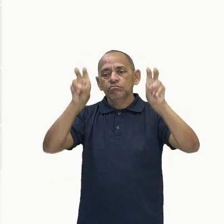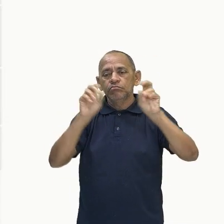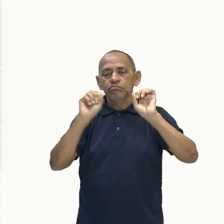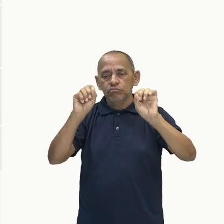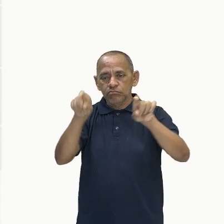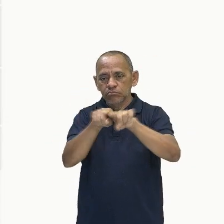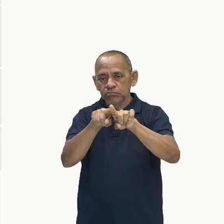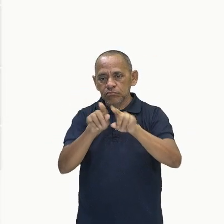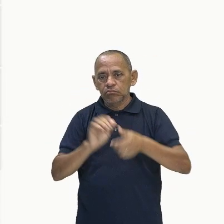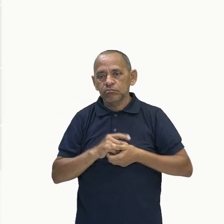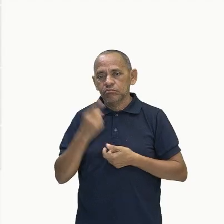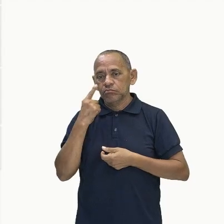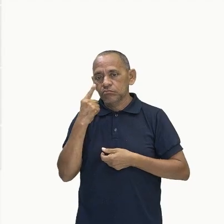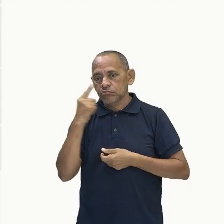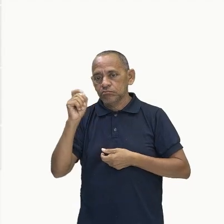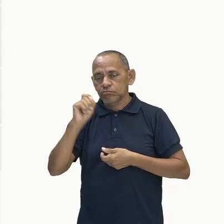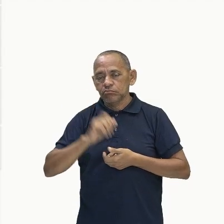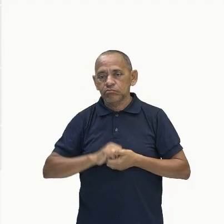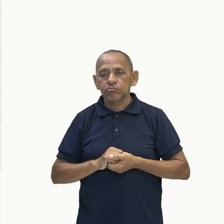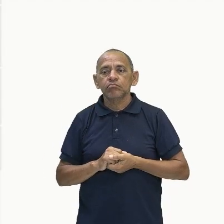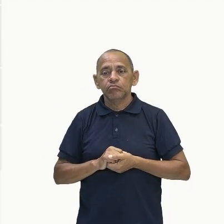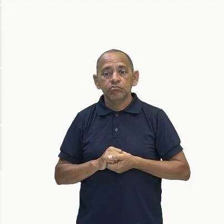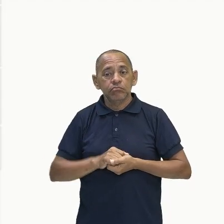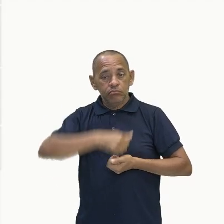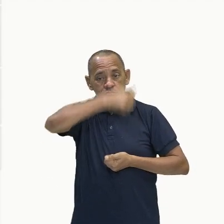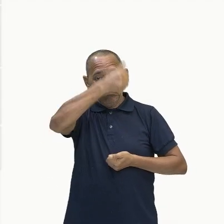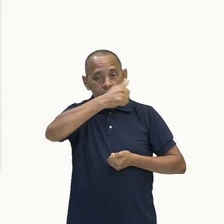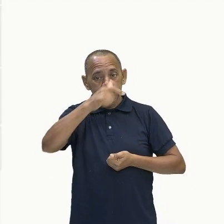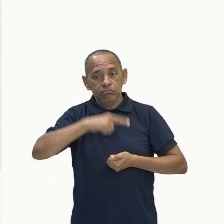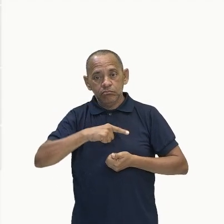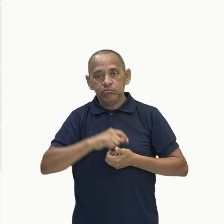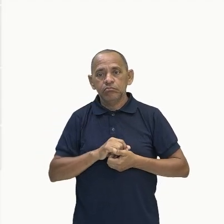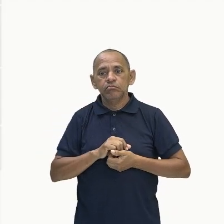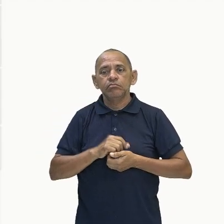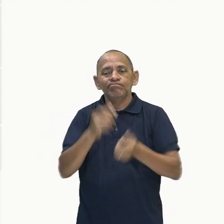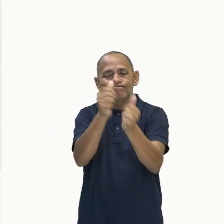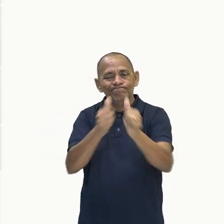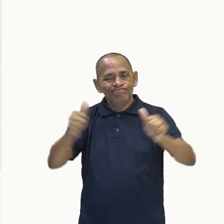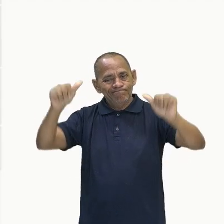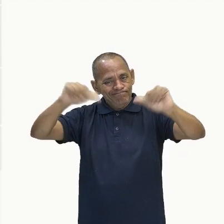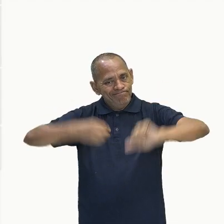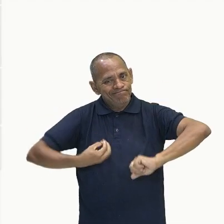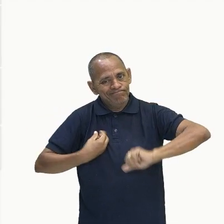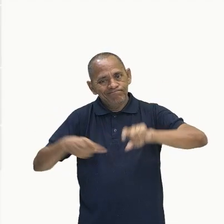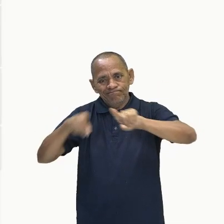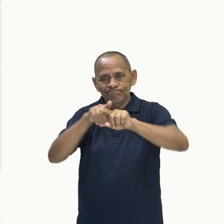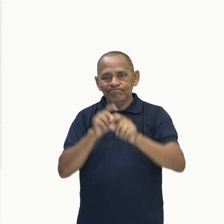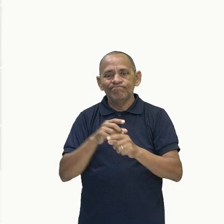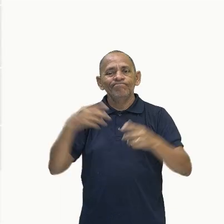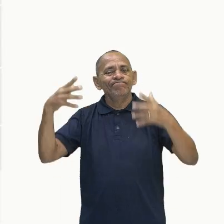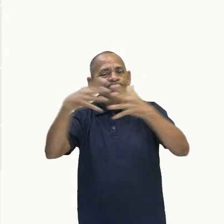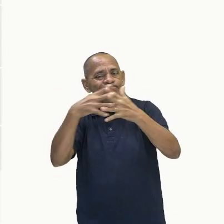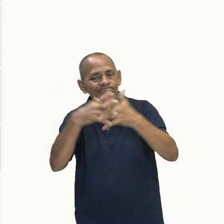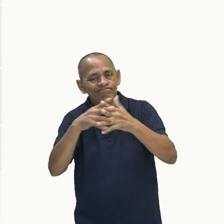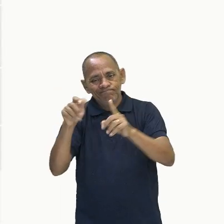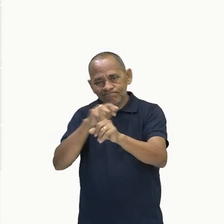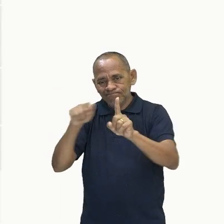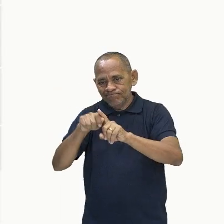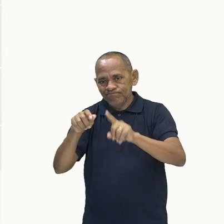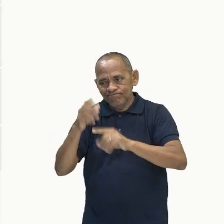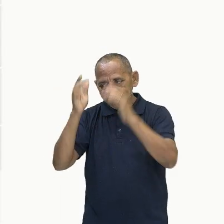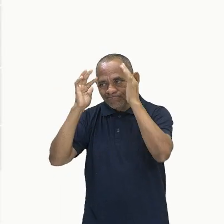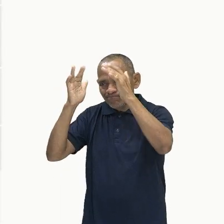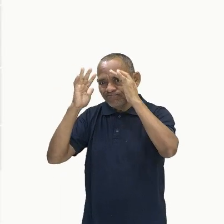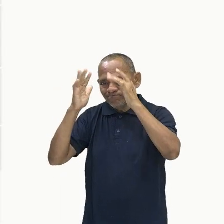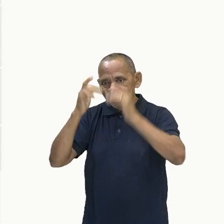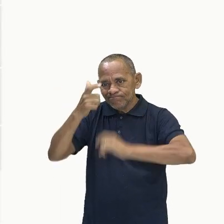Observem o seguinte, né? Enquanto na primeira tem essa questão da crise existencial, dos conflitos sociais, o sonho